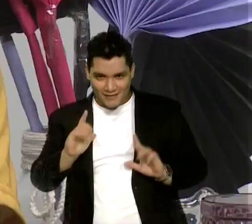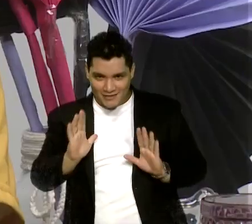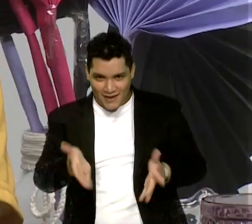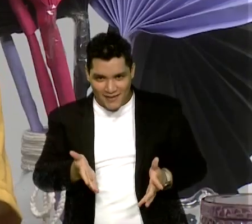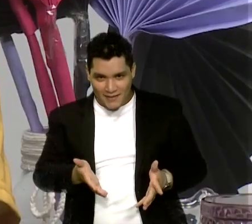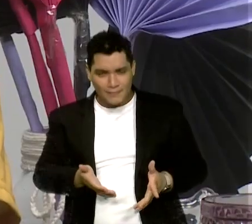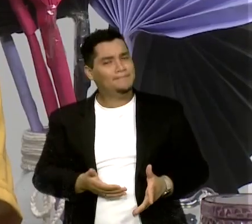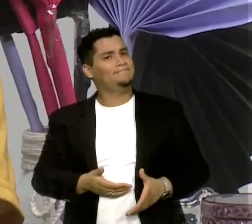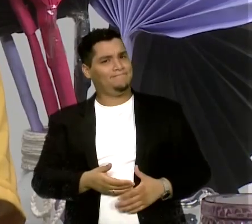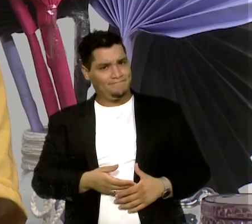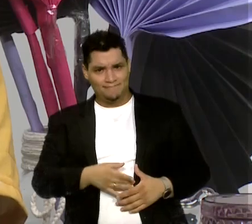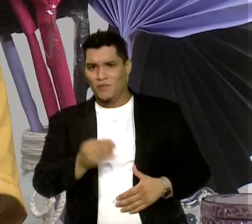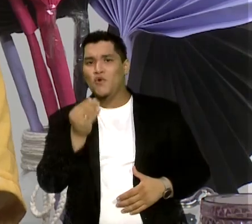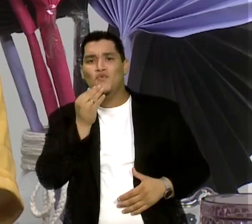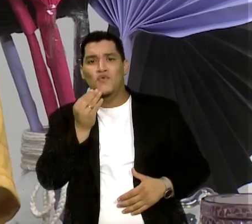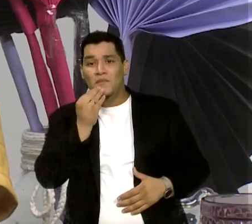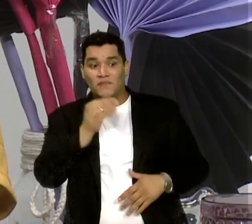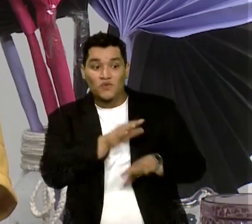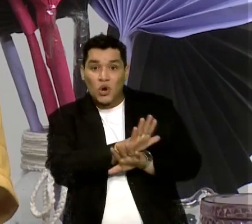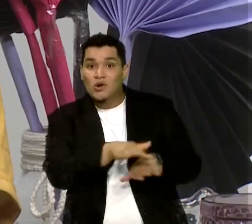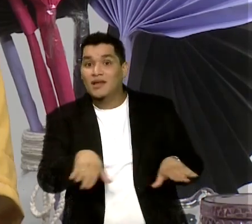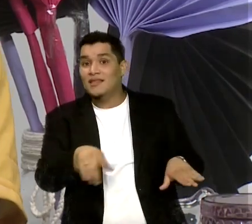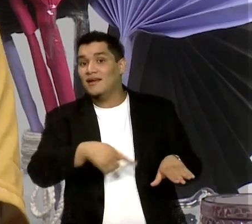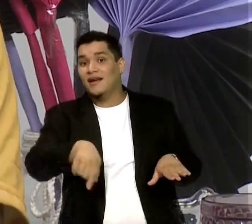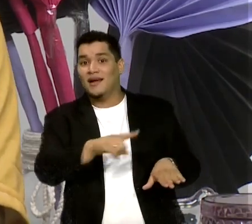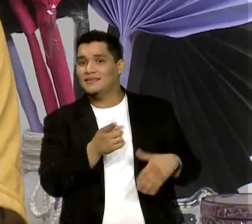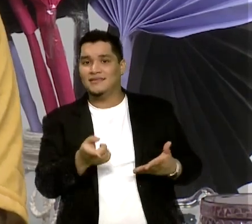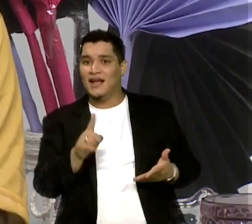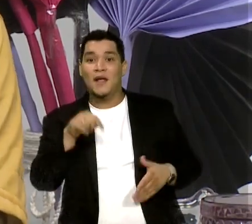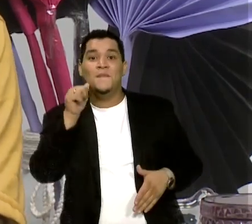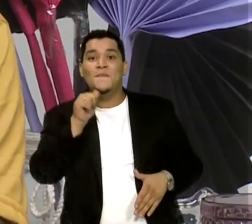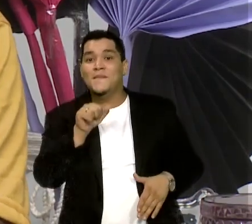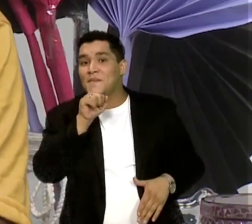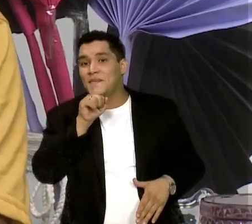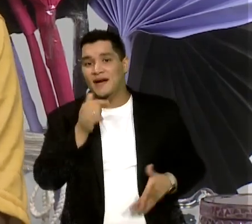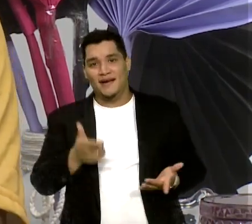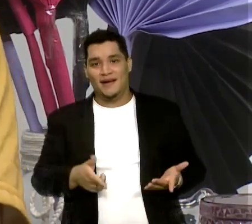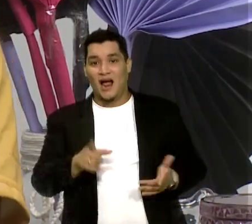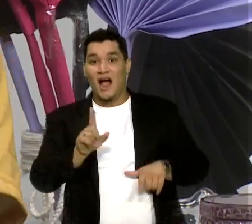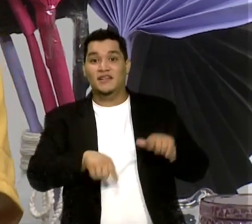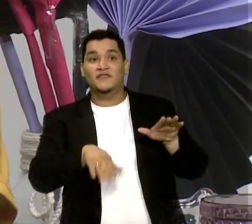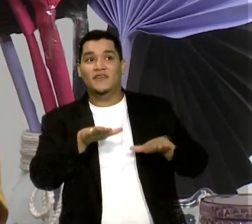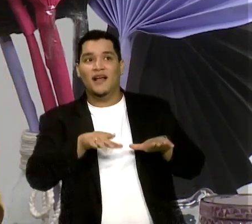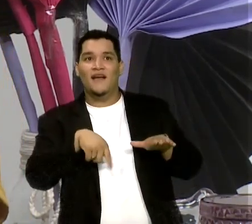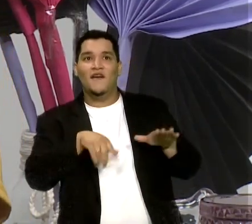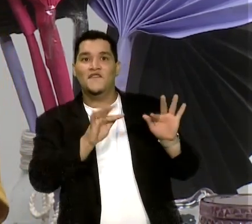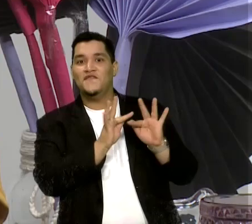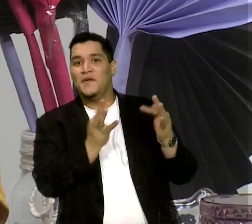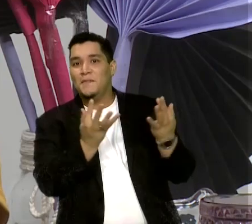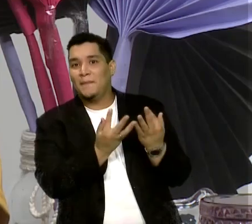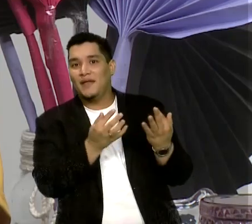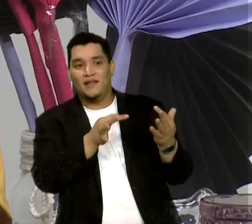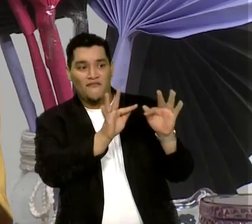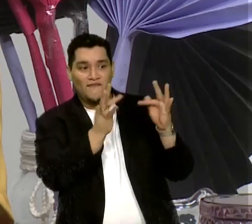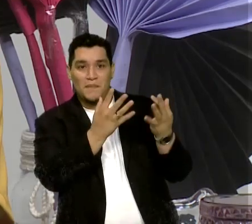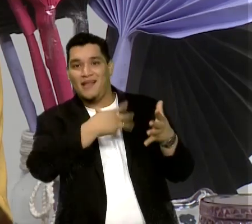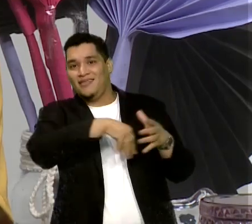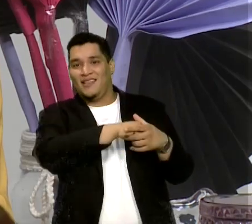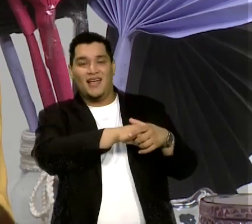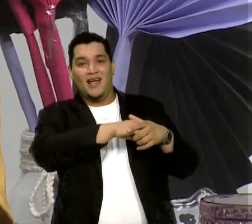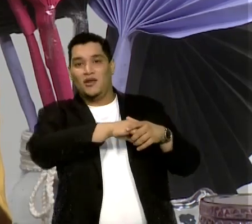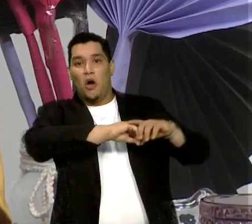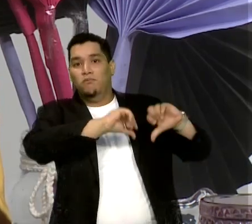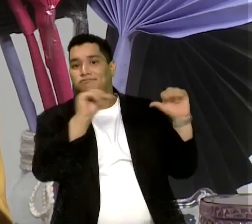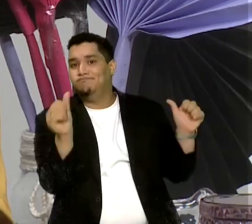mesmo a gente percebe, né? Com as mães, uma família que normalmente é desestruturada e tem o nosso acolhimento, a gente vai